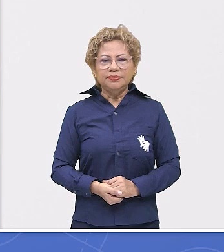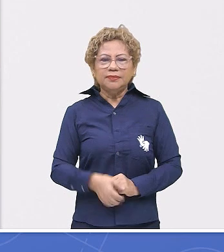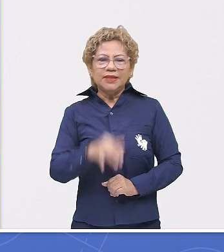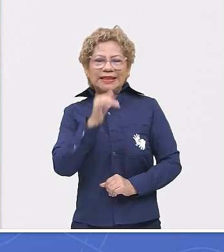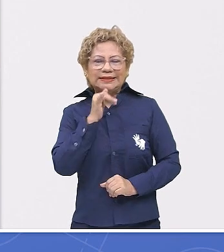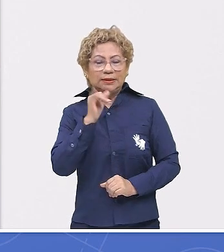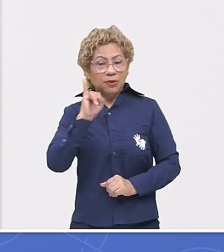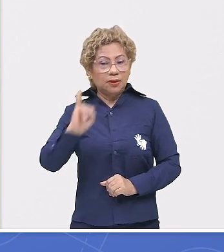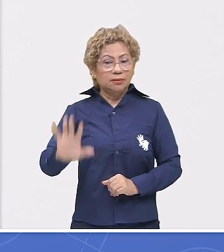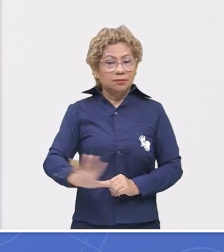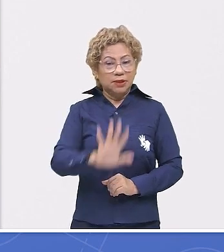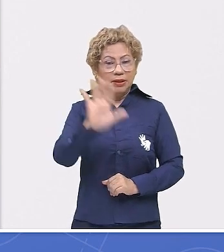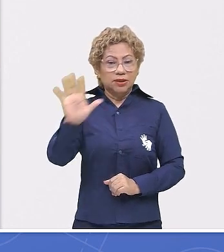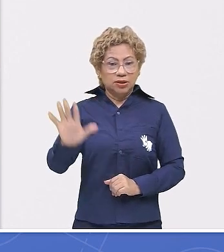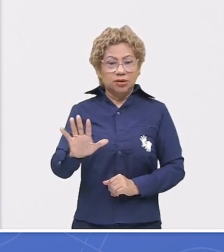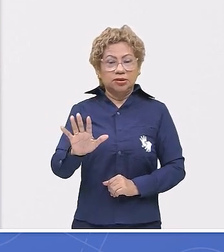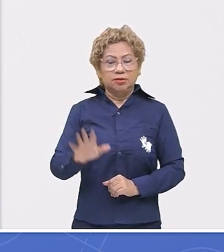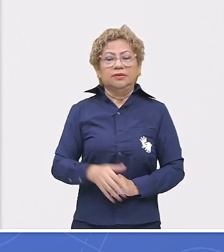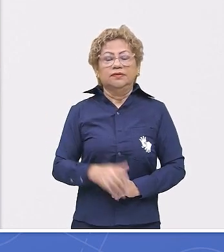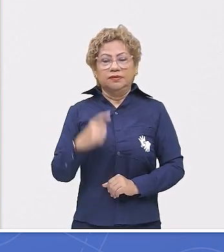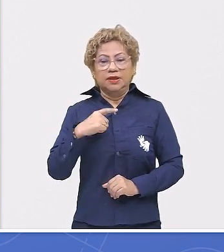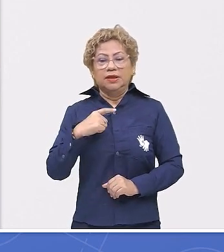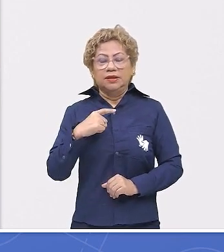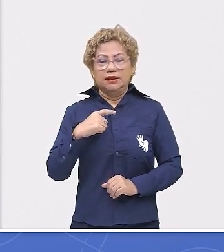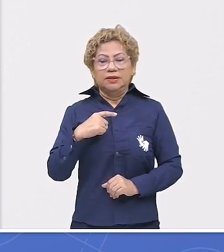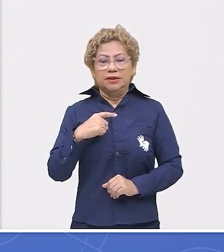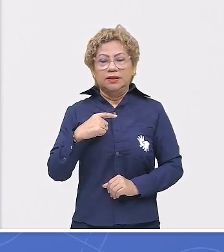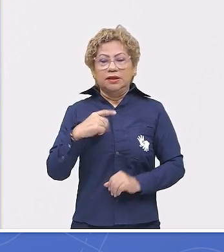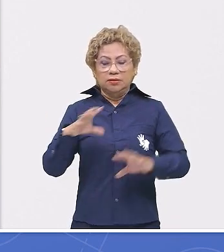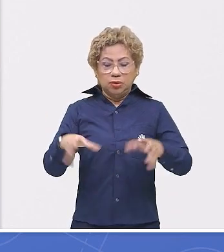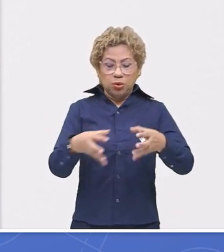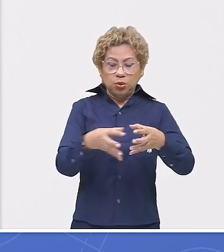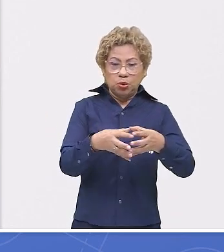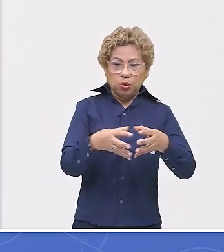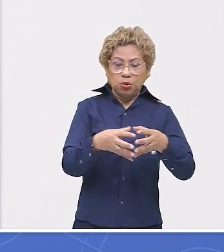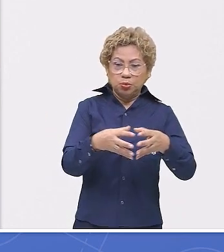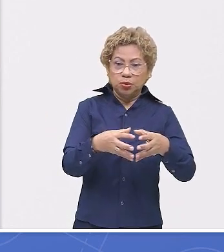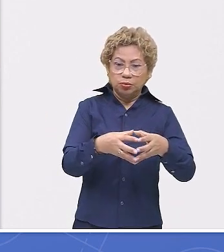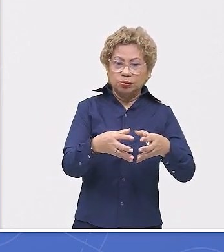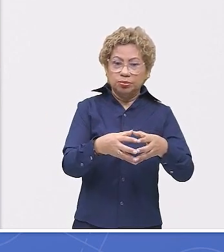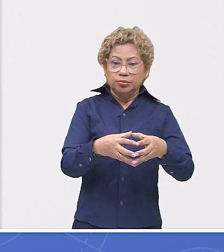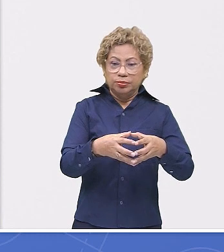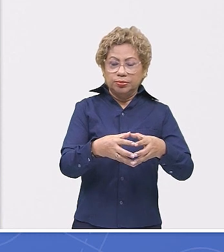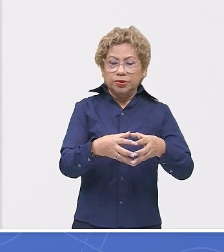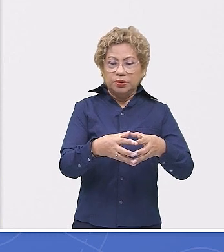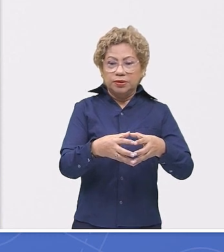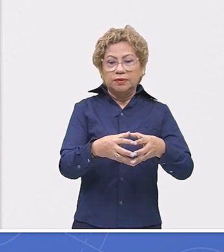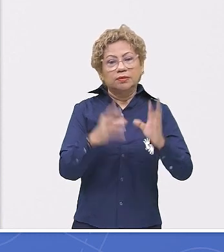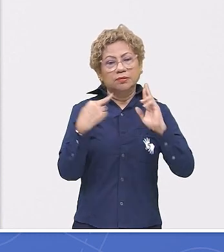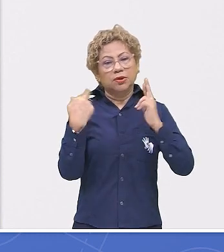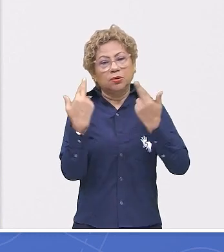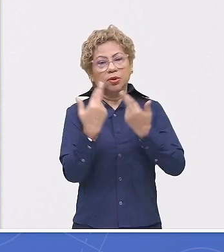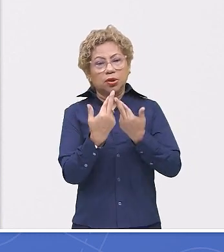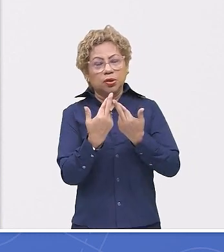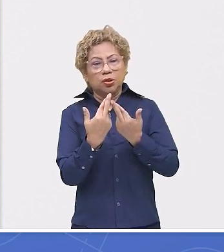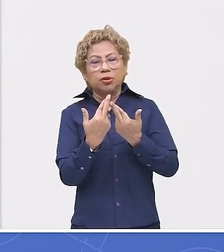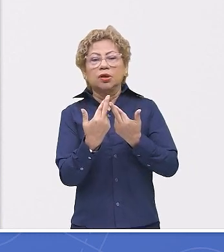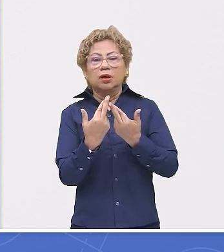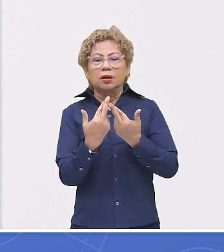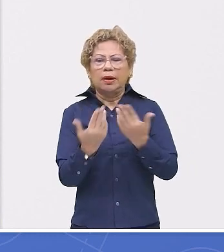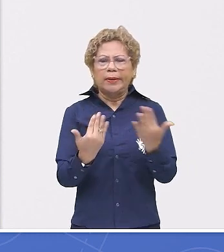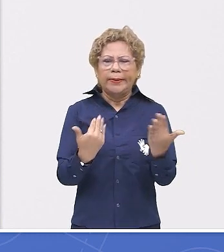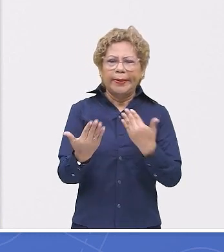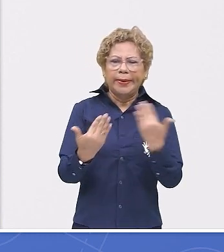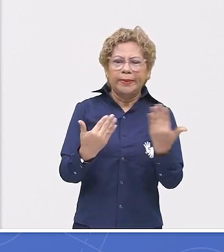aí a Conferência Internacional do Meridiano, tá? Vai ocorrer em 1884